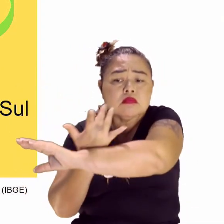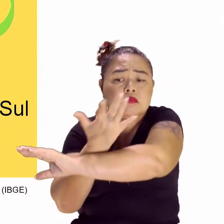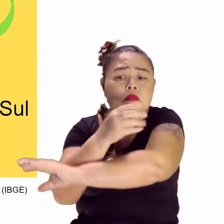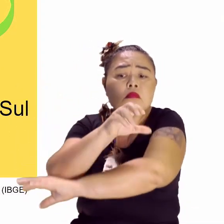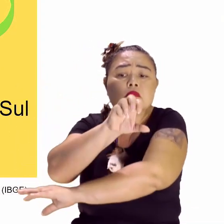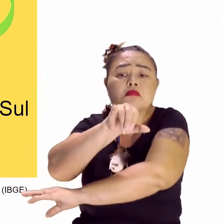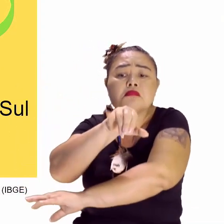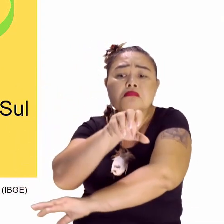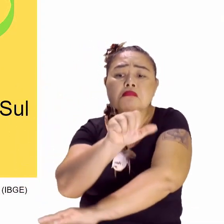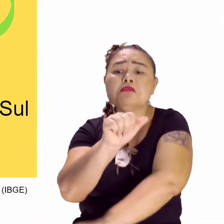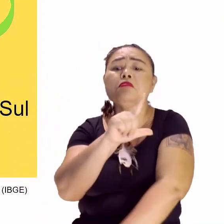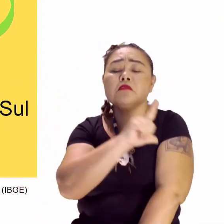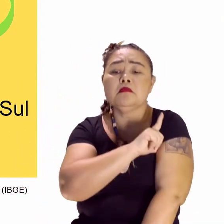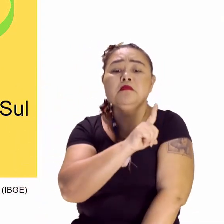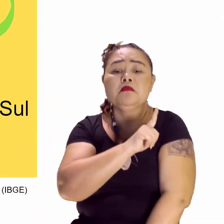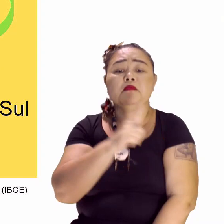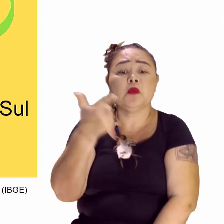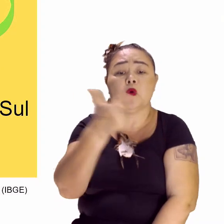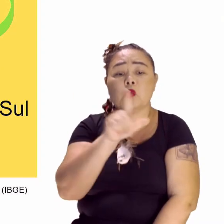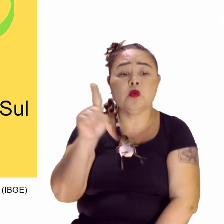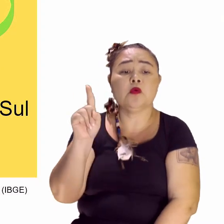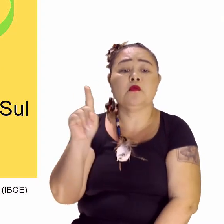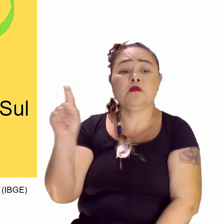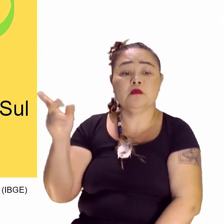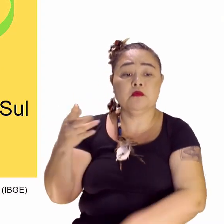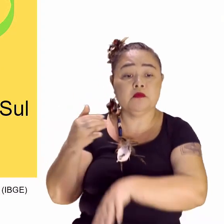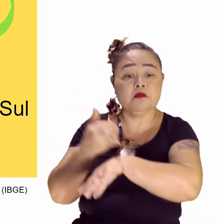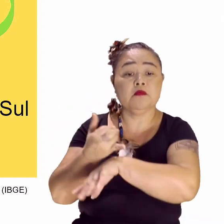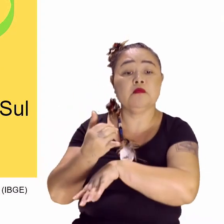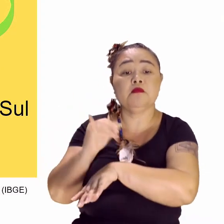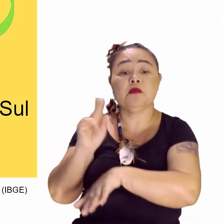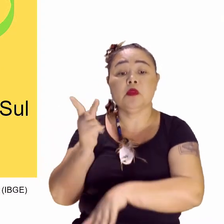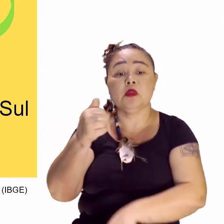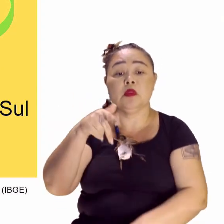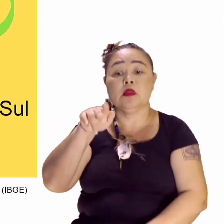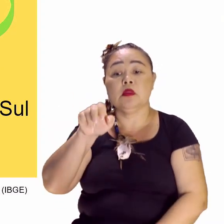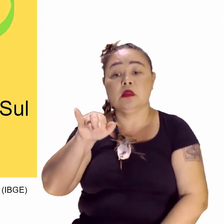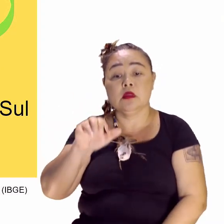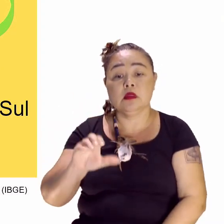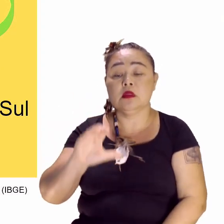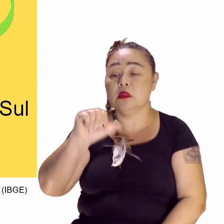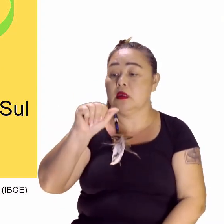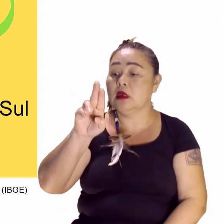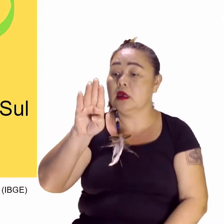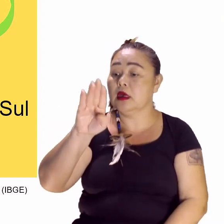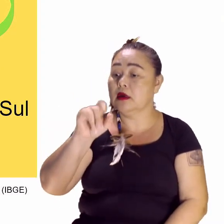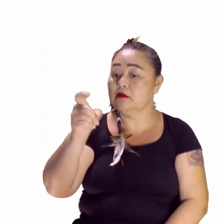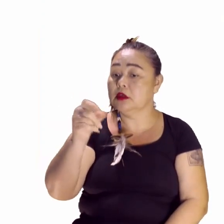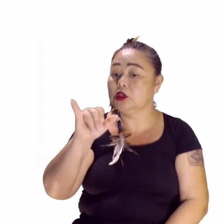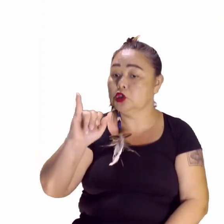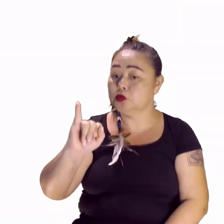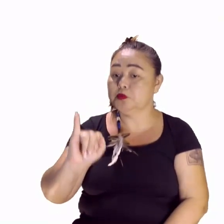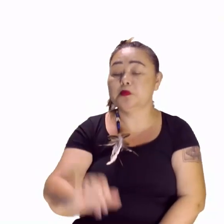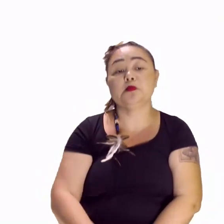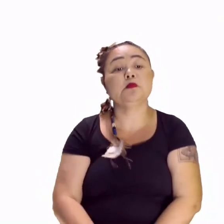outros produtores também de soja como Cerejeira Chupinguaia e cabix exatamente